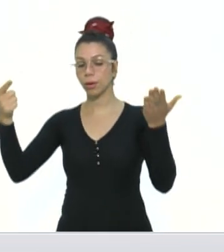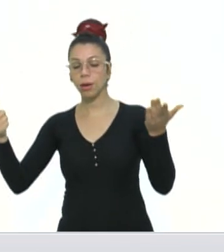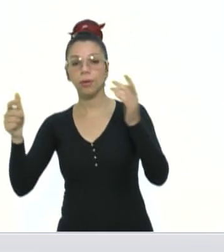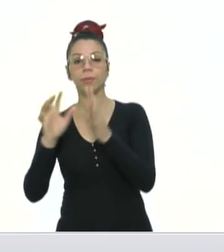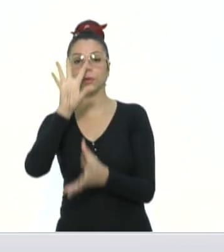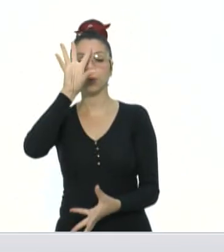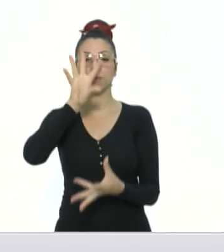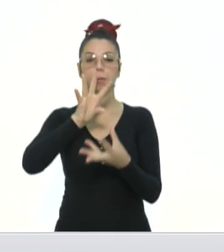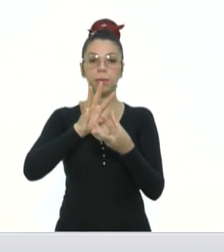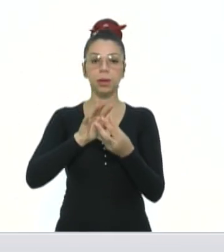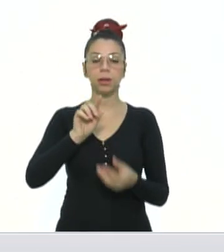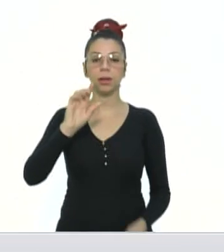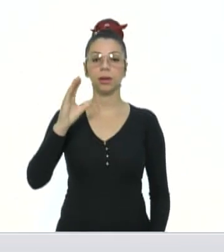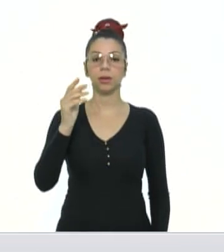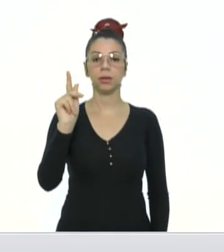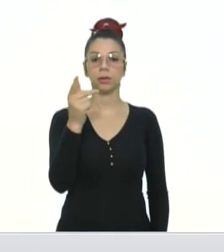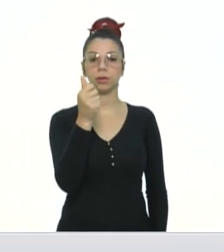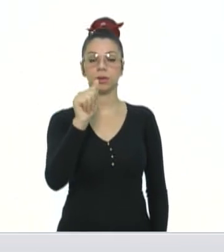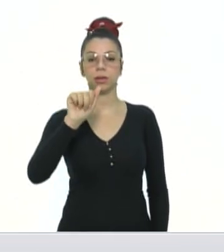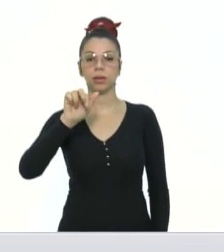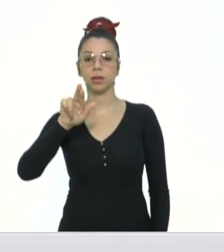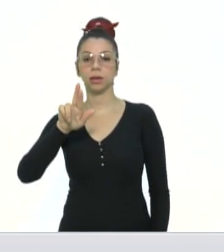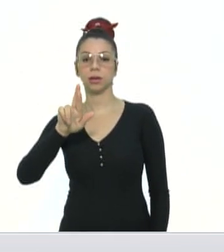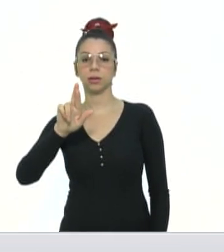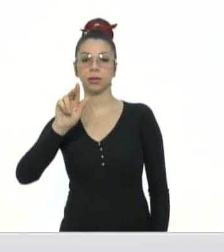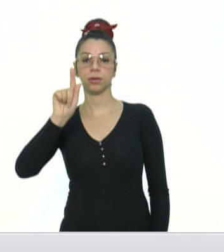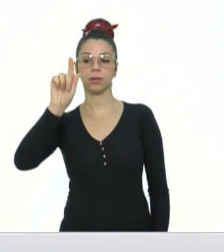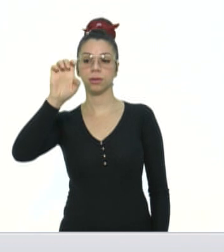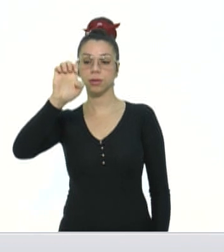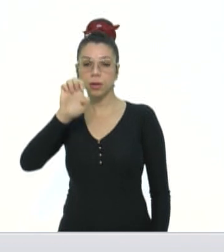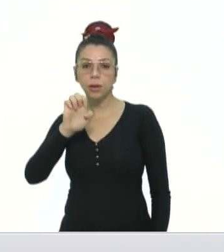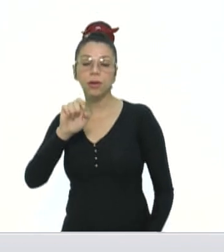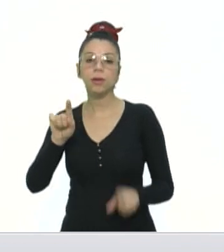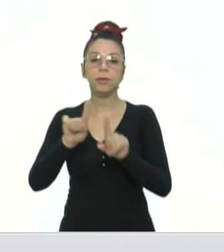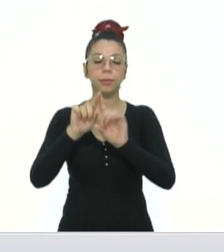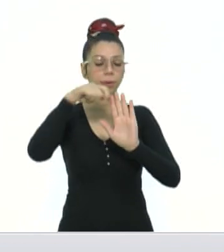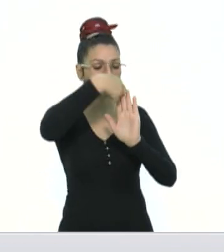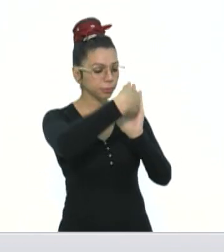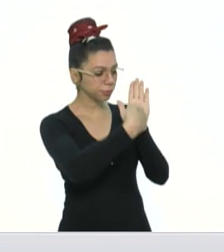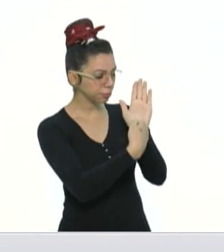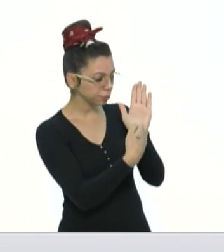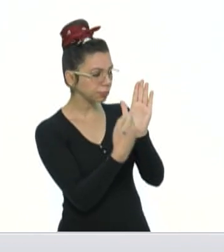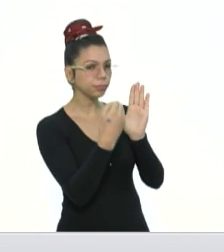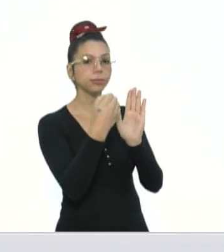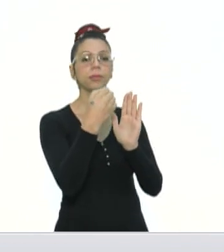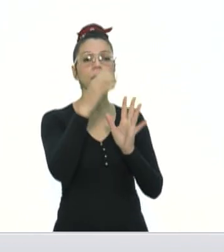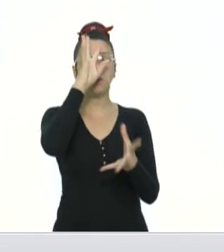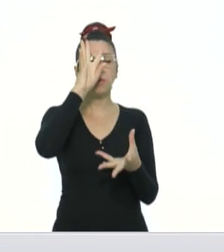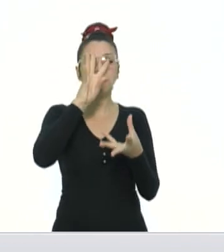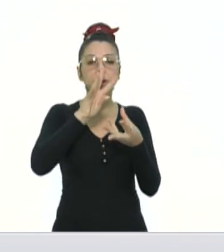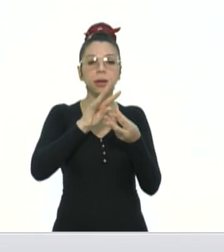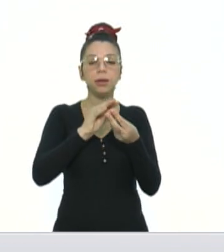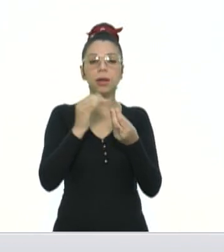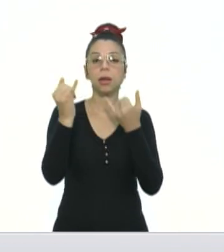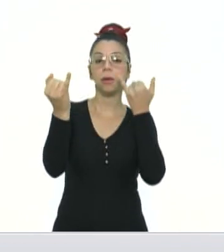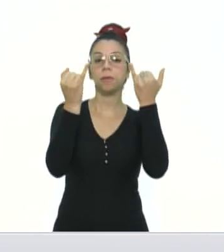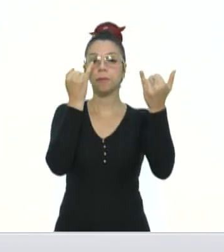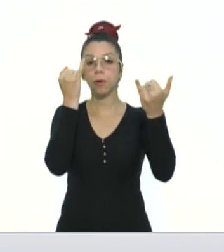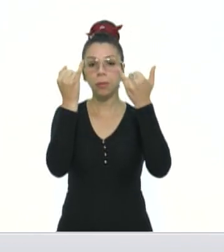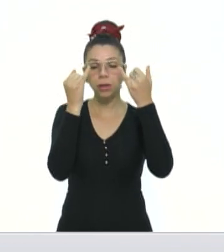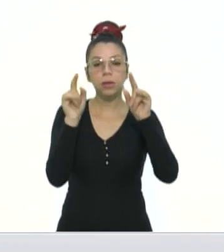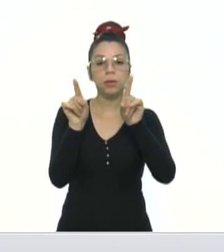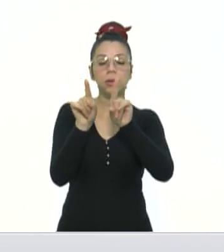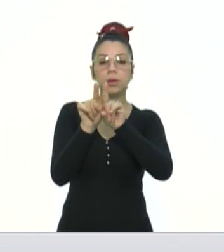o tema do texto, localizar informações explícitas no texto, inferir informações implícitas